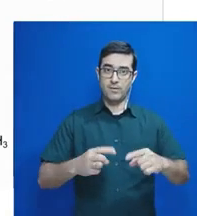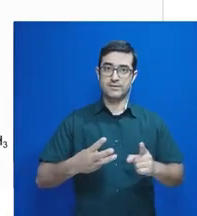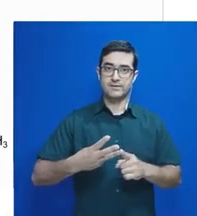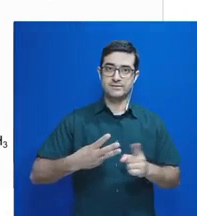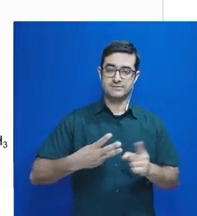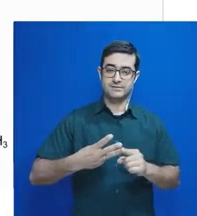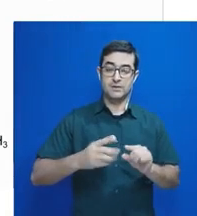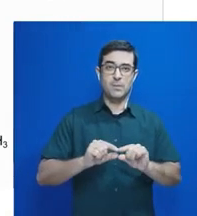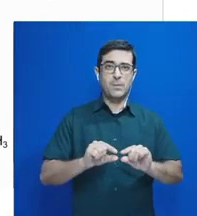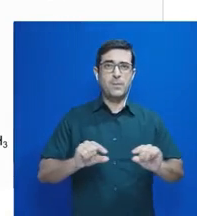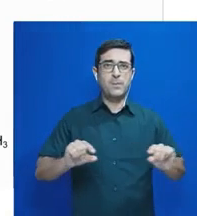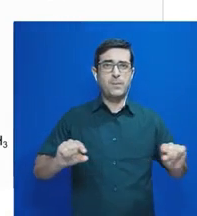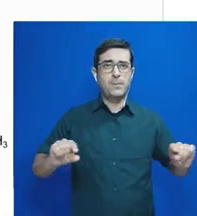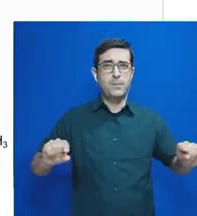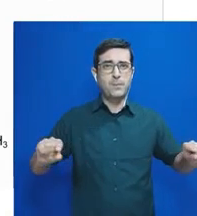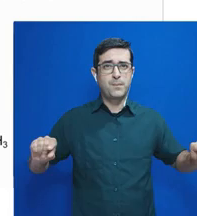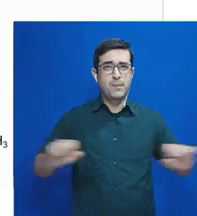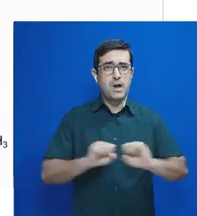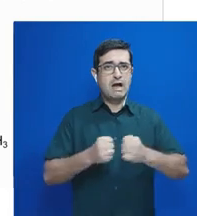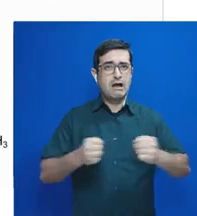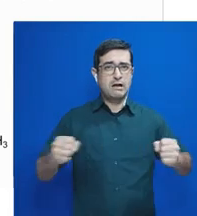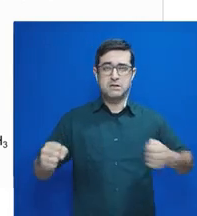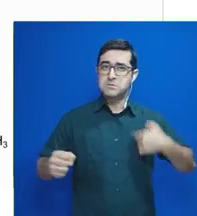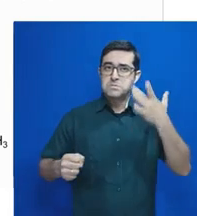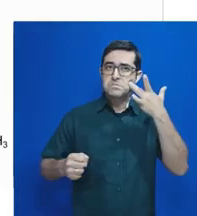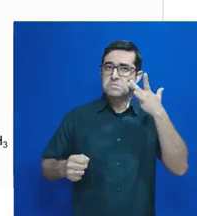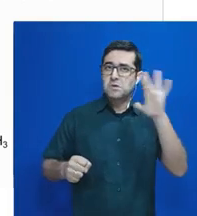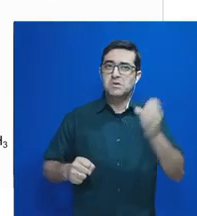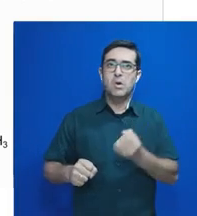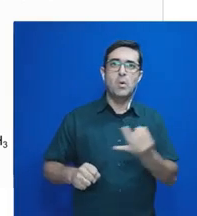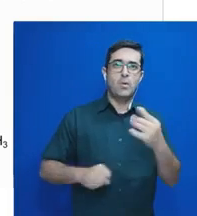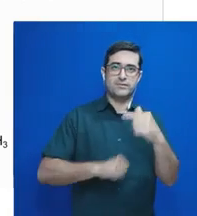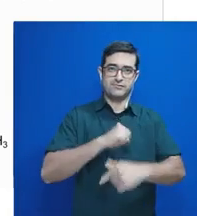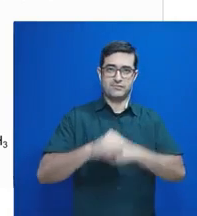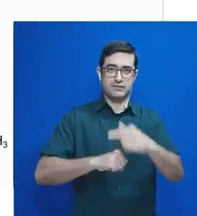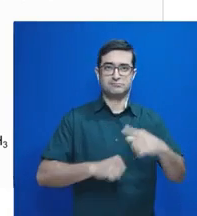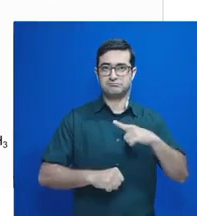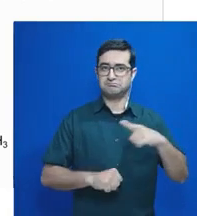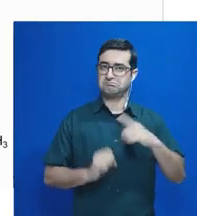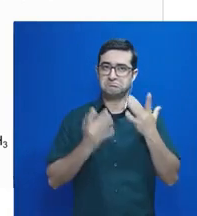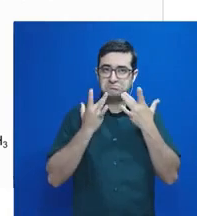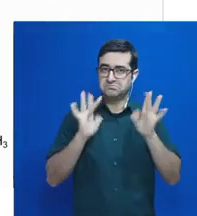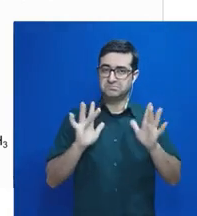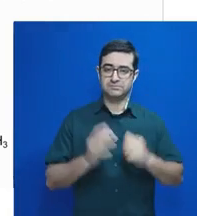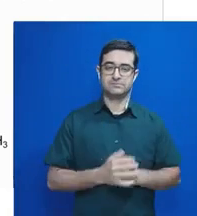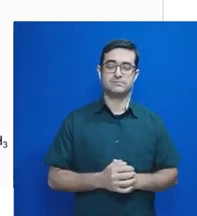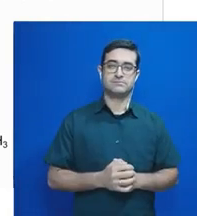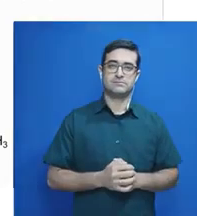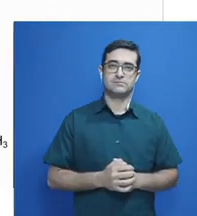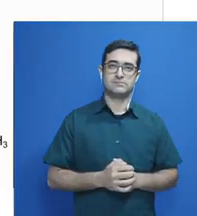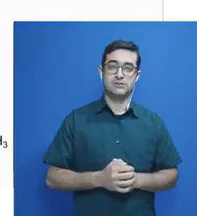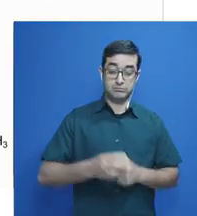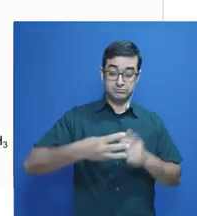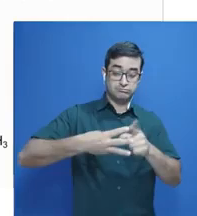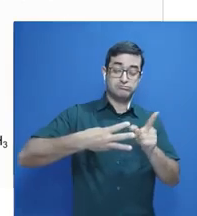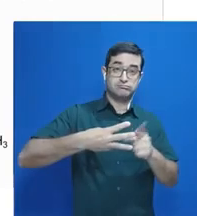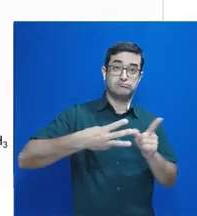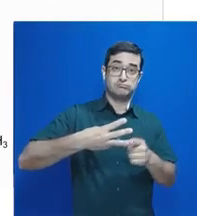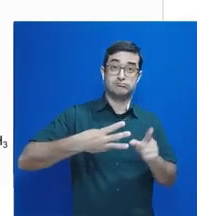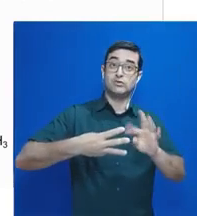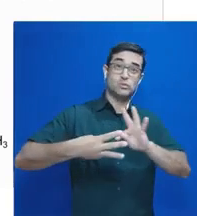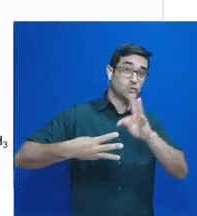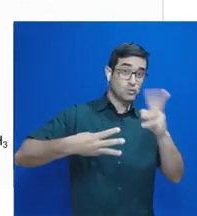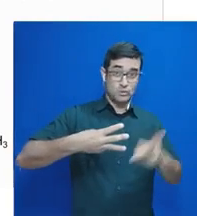tem. O que vai acontecer? Ambas são formadas pelos mesmos tipos de ligação. Todas